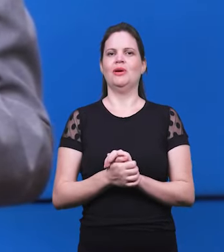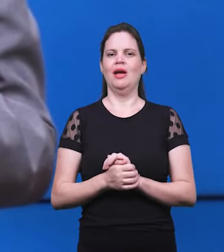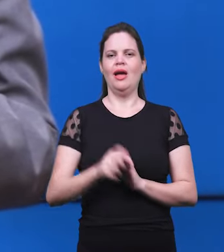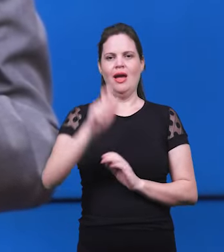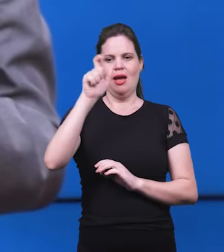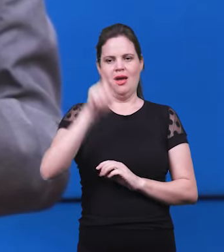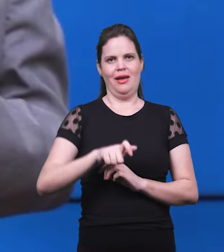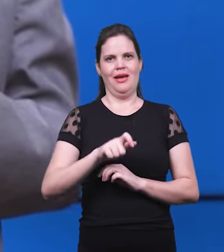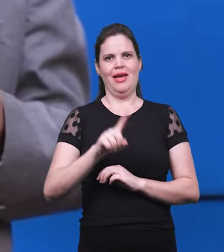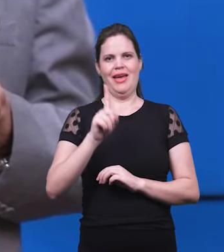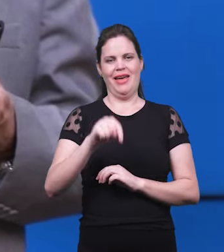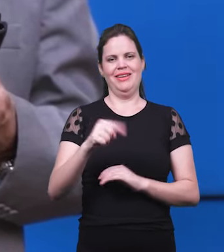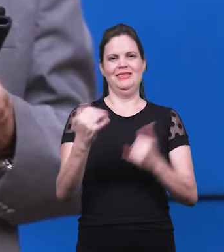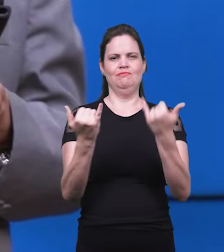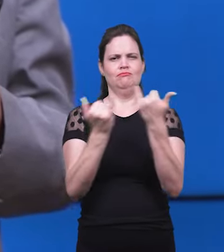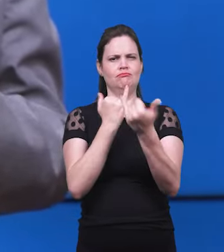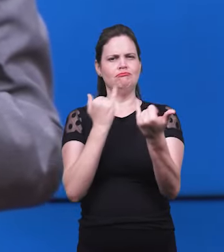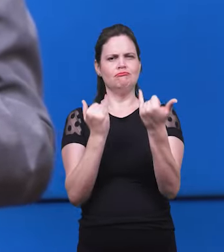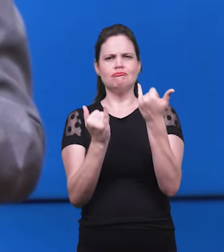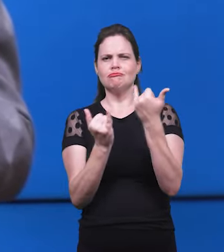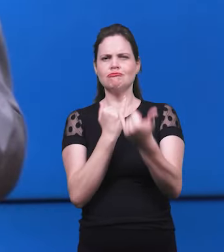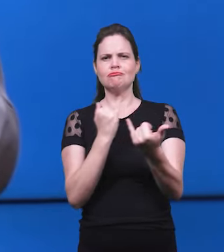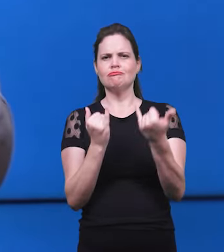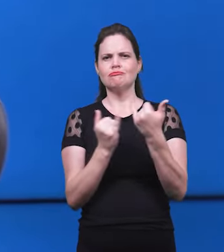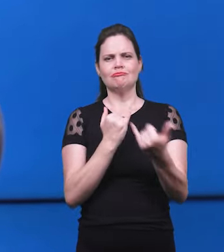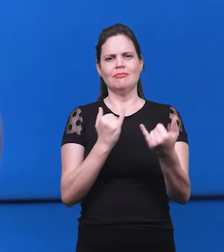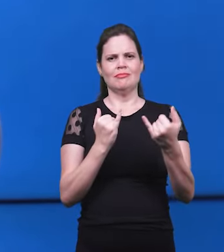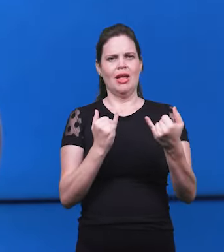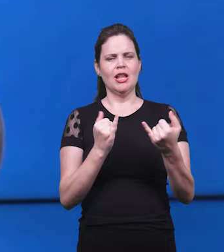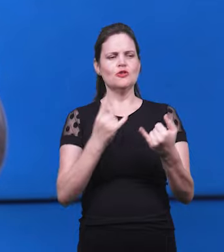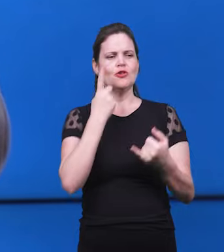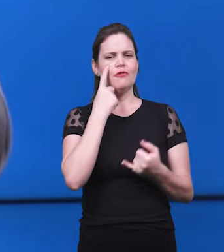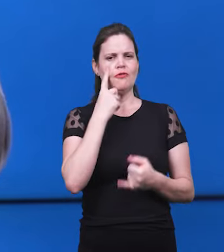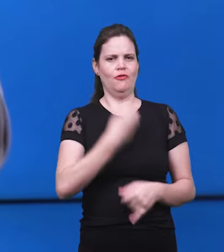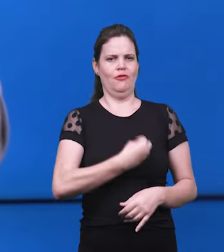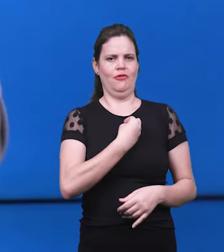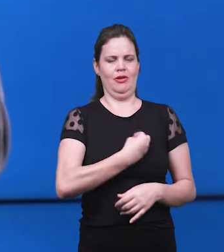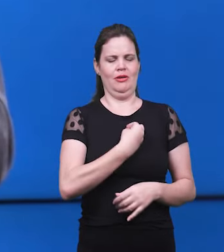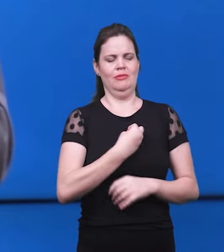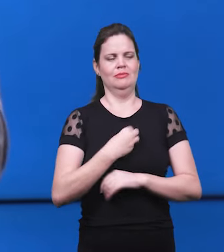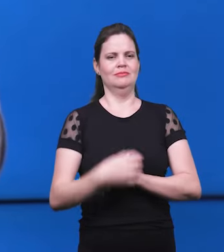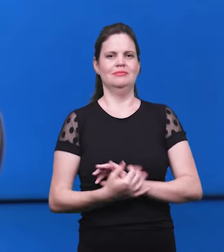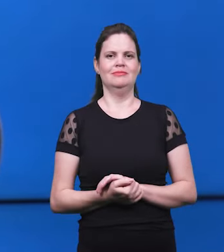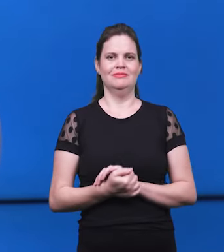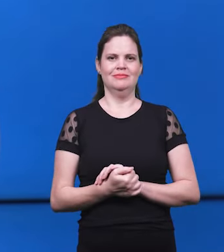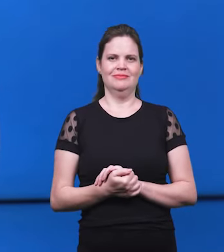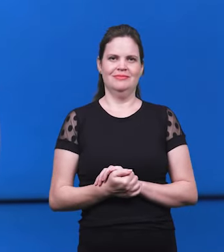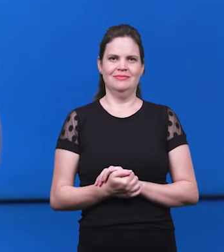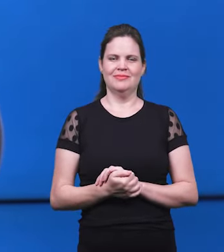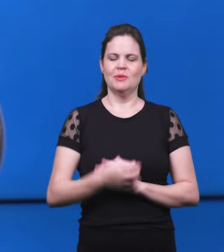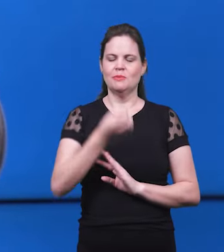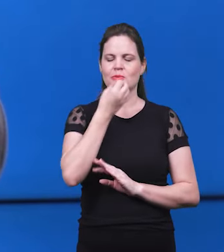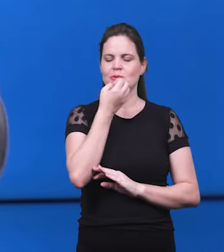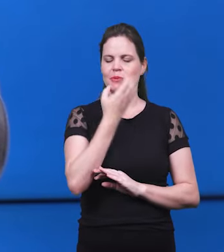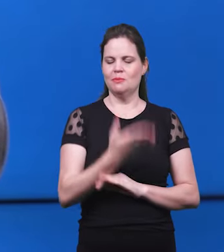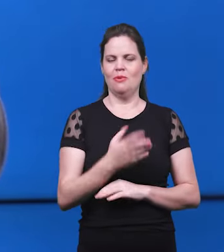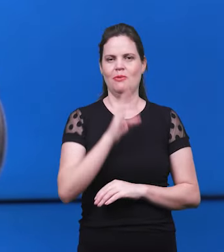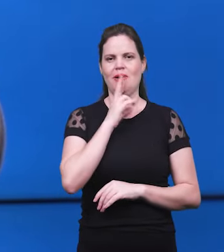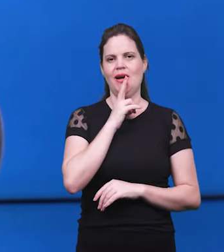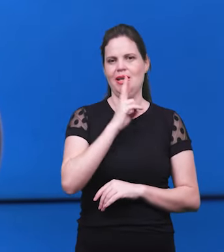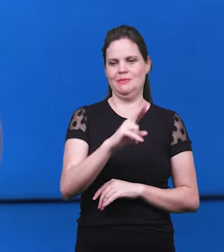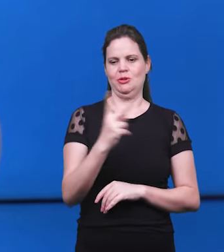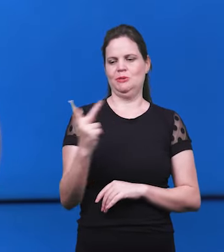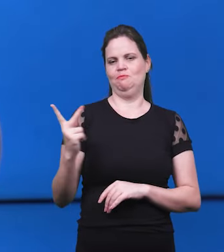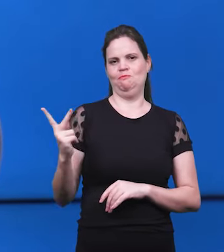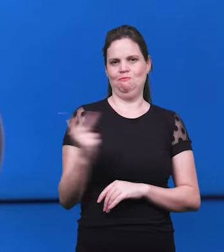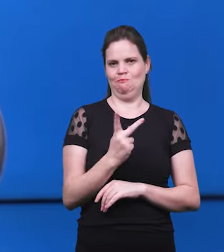era semelhante ao Filho do Homem. Muito bem colocado ali na resposta das nossas irmãs, né? Tanto a Taila,